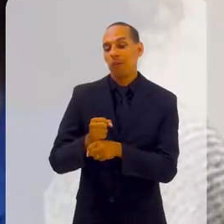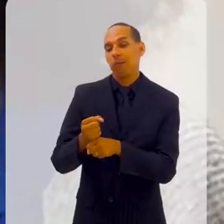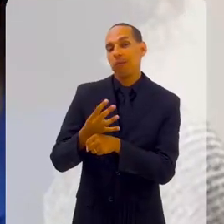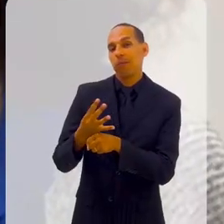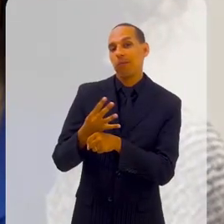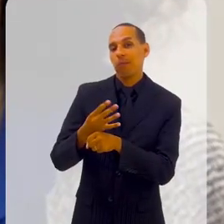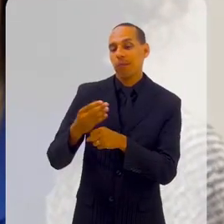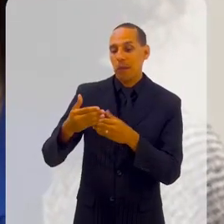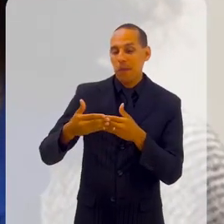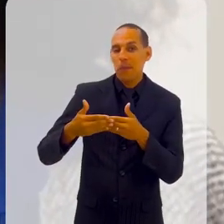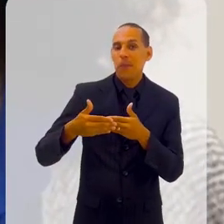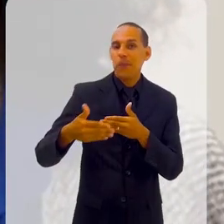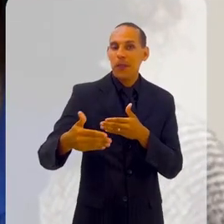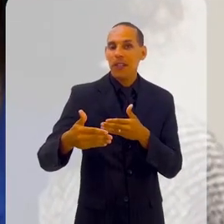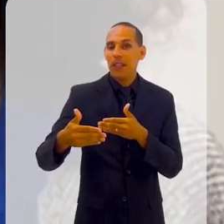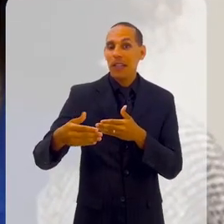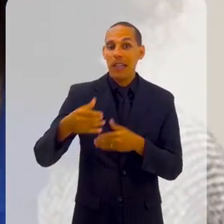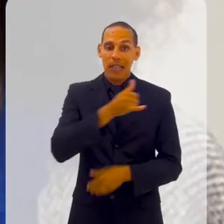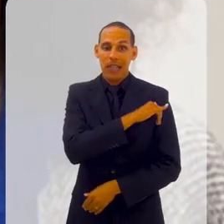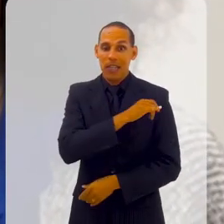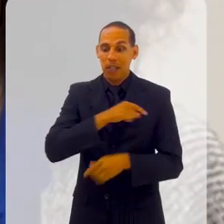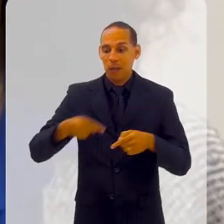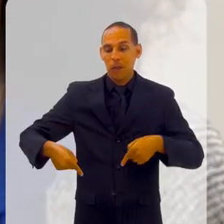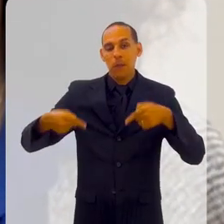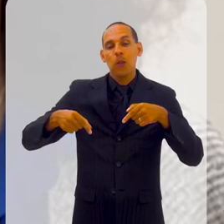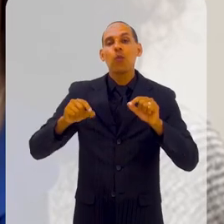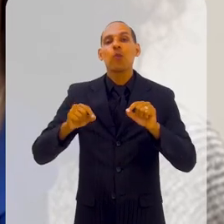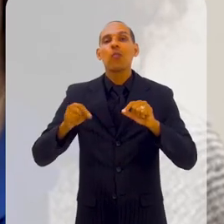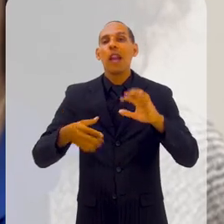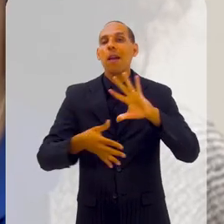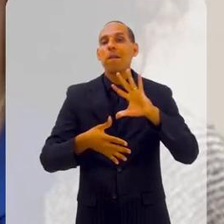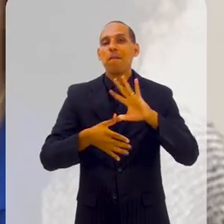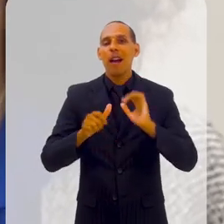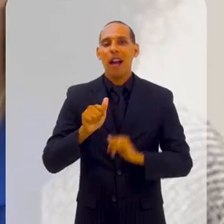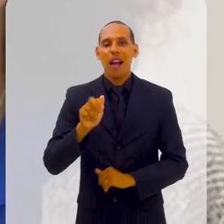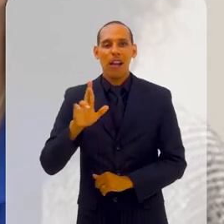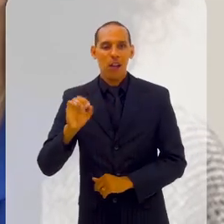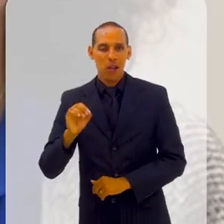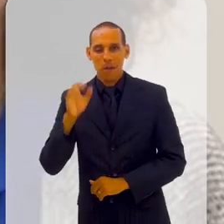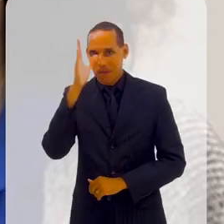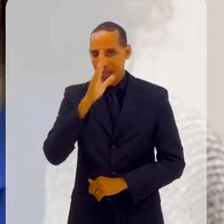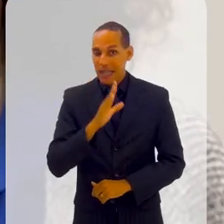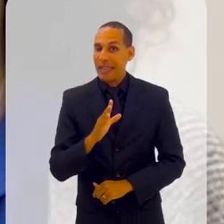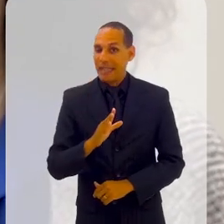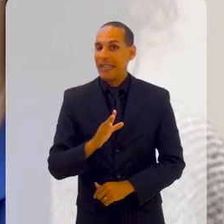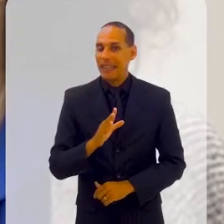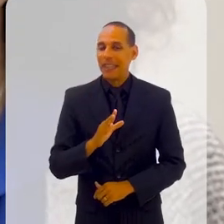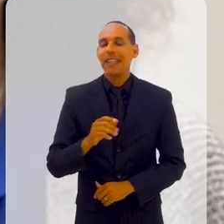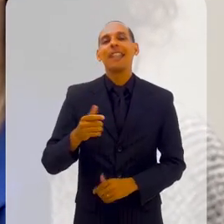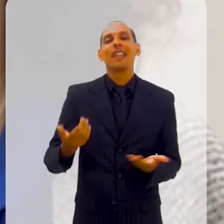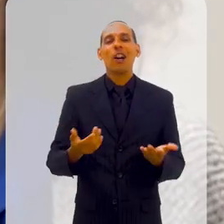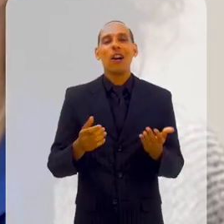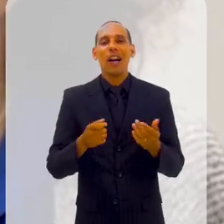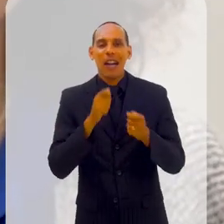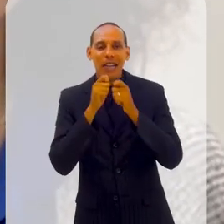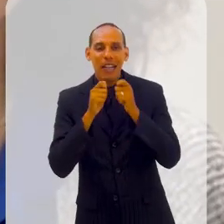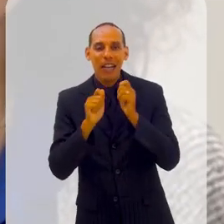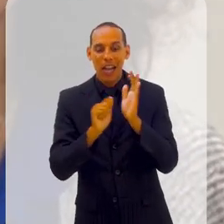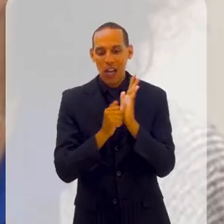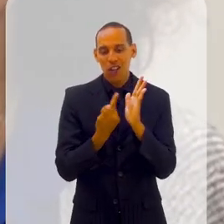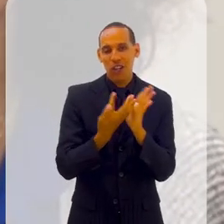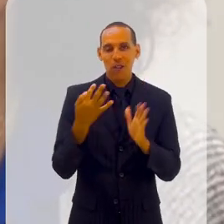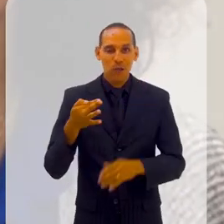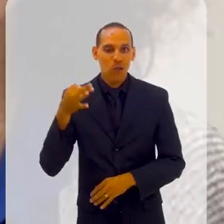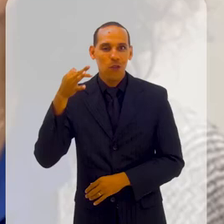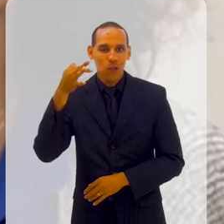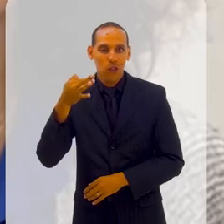nos próximos quatro anos o desafio do Estado do Rio é estar no mapa do Agro brasileiro entrevista para agenda de futuro 20